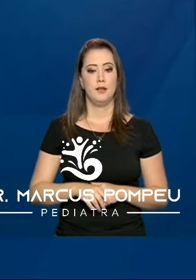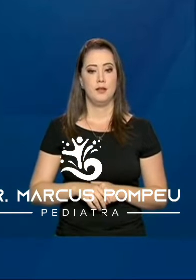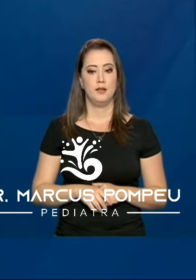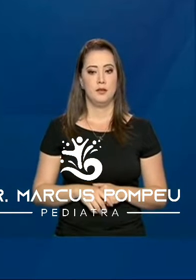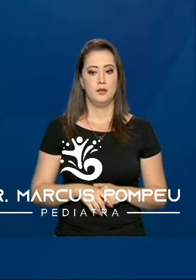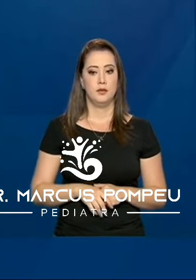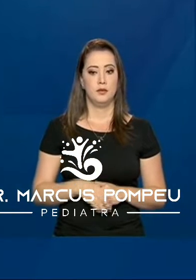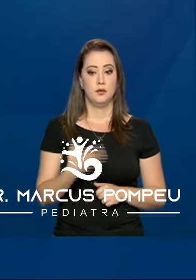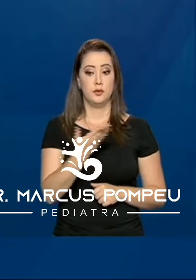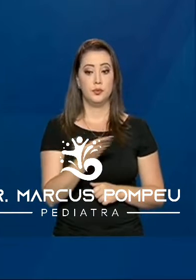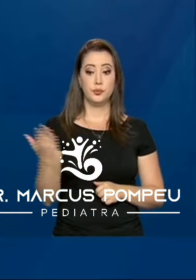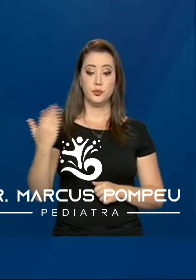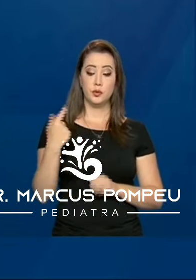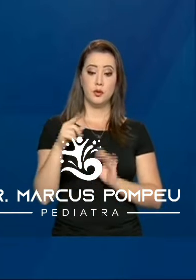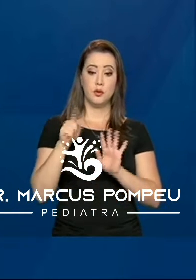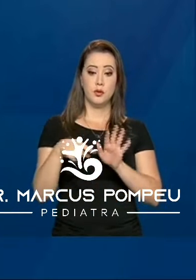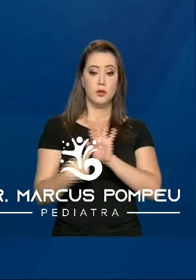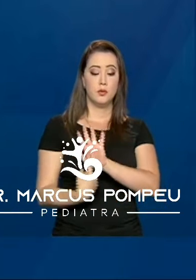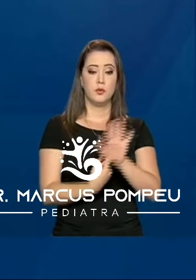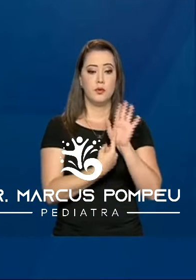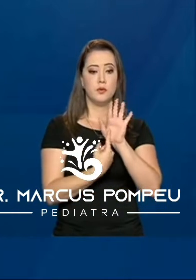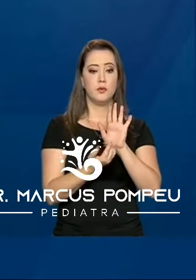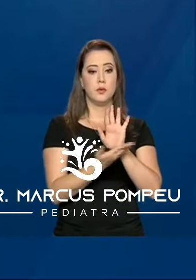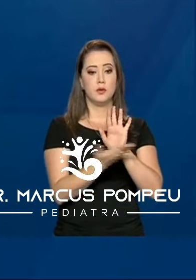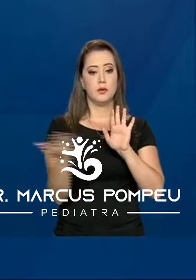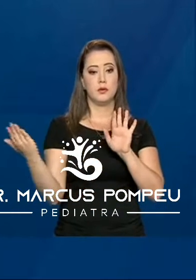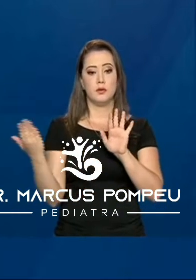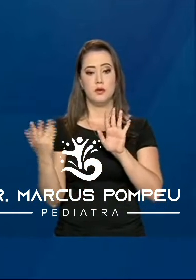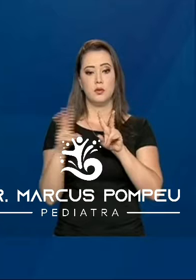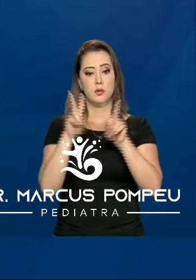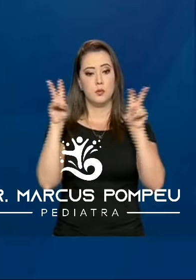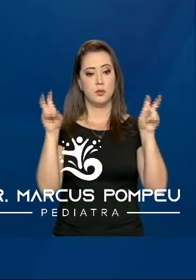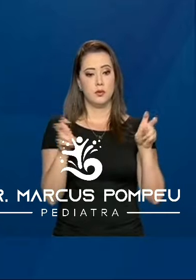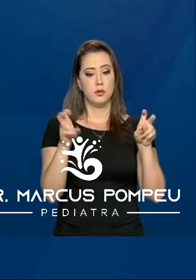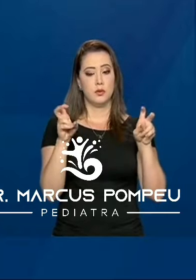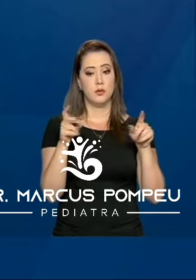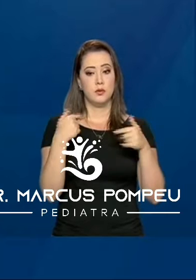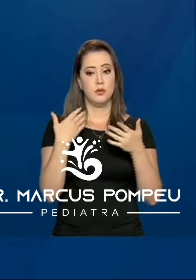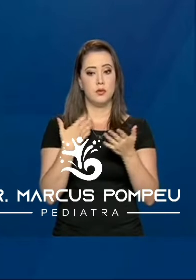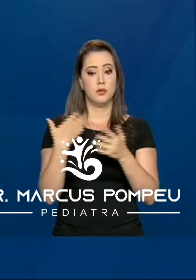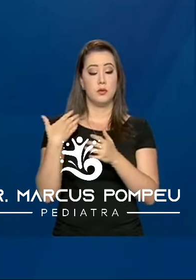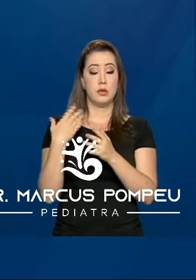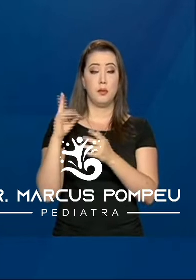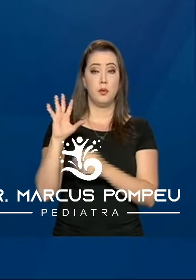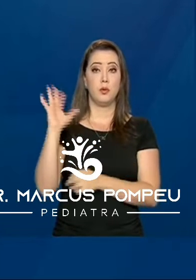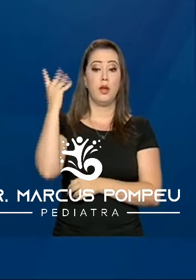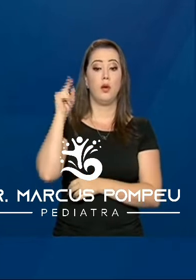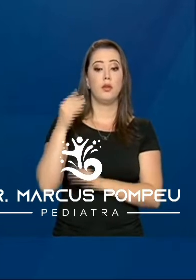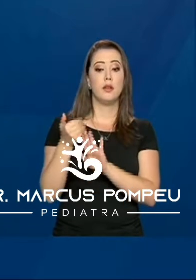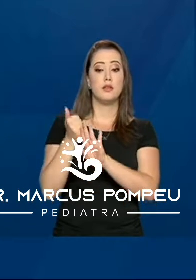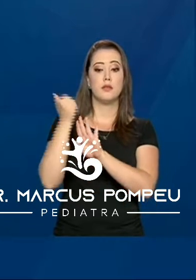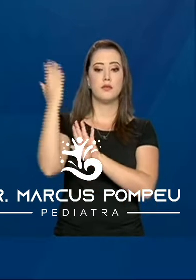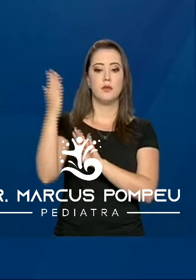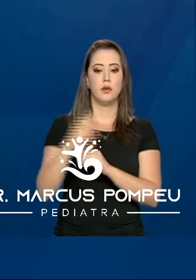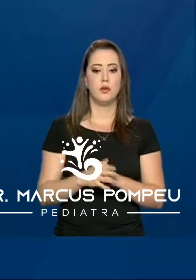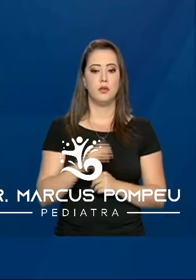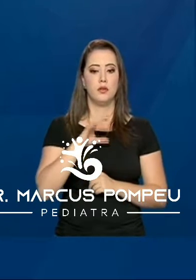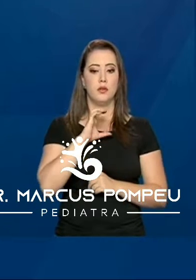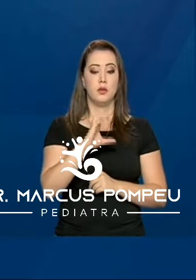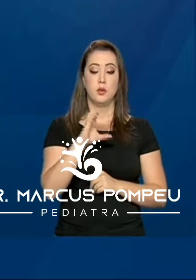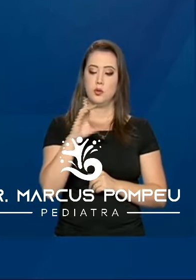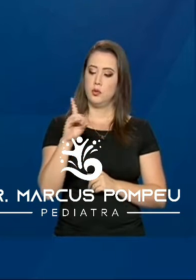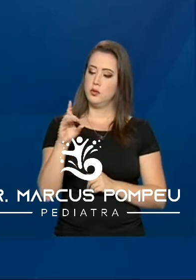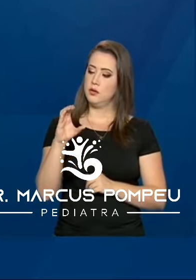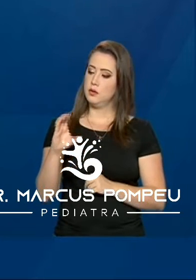como todos mostraram aqui, muitas coisas do Brasil, vou mostrar para vocês um panorâmica geral do que acontece fora. O CDC diz que exatamente